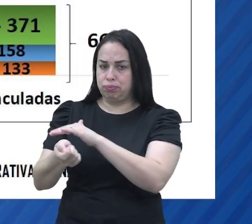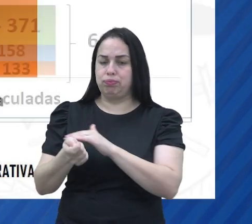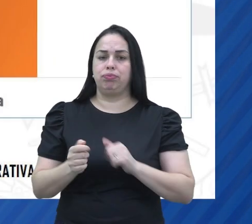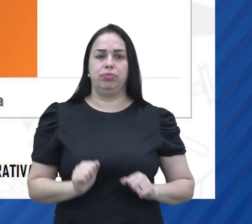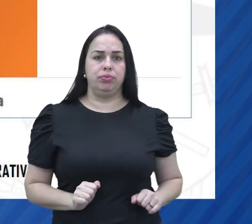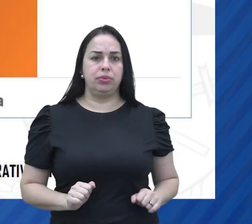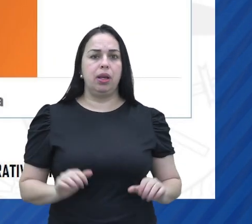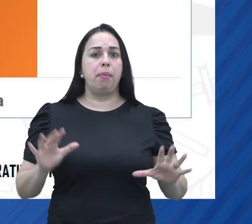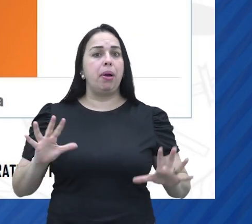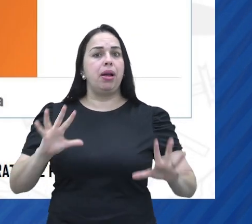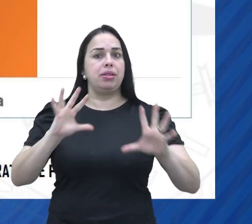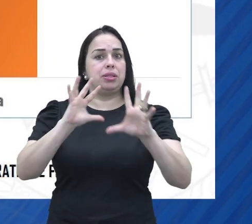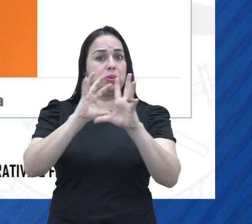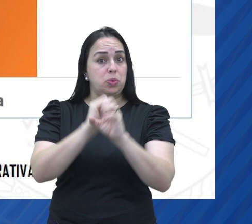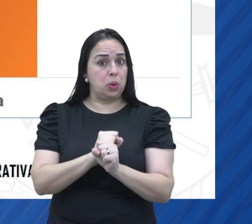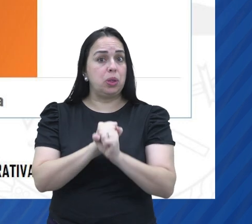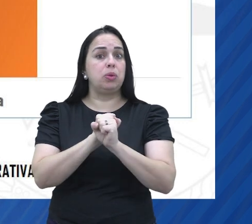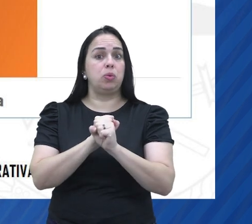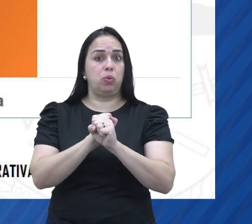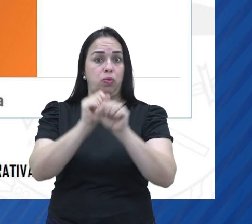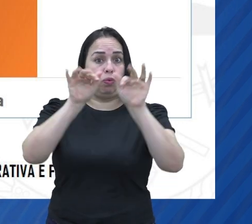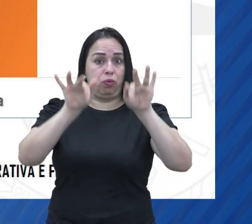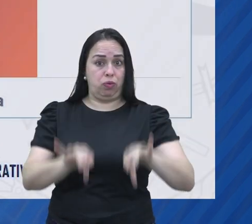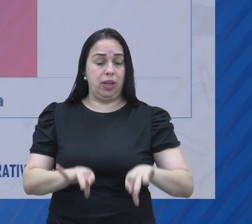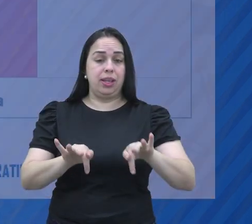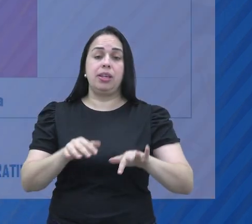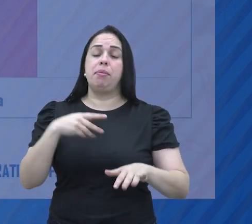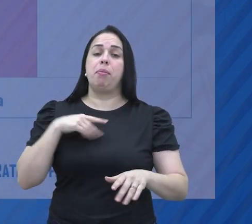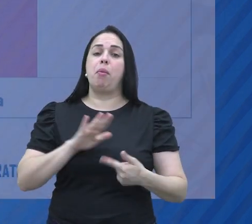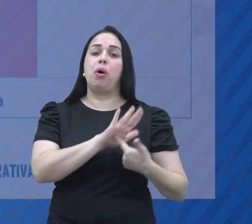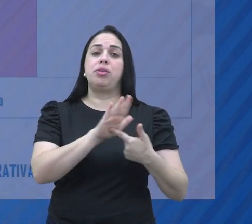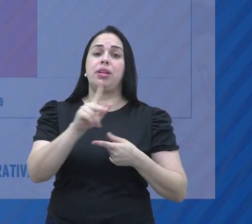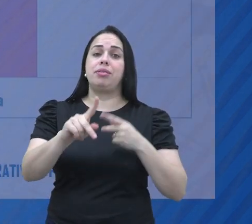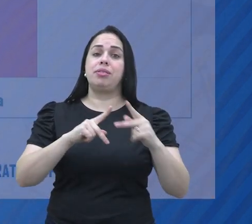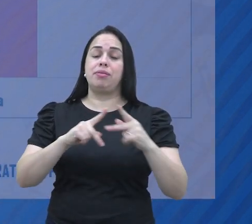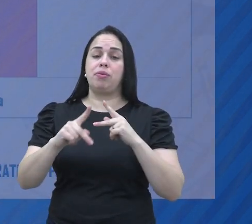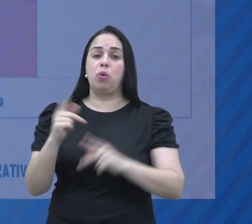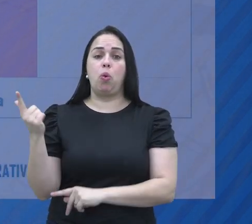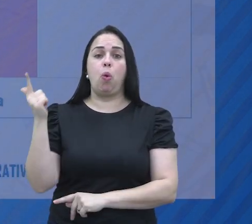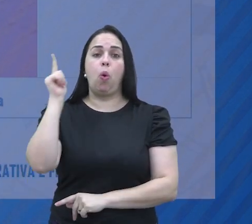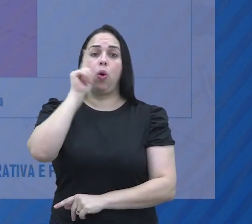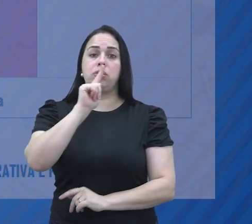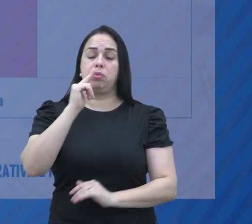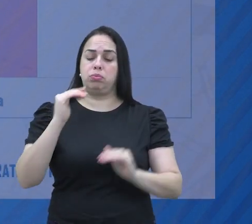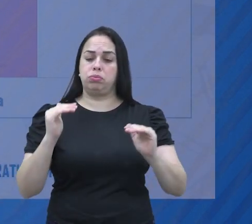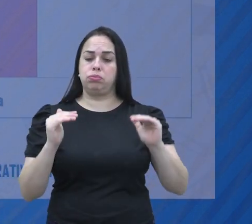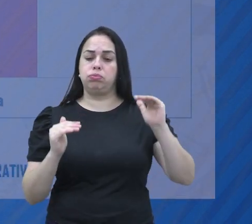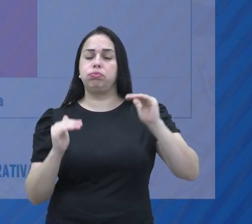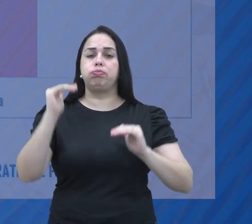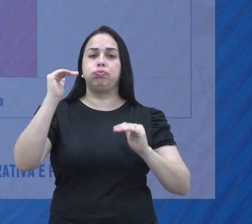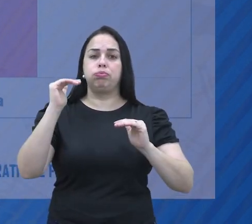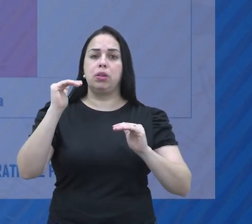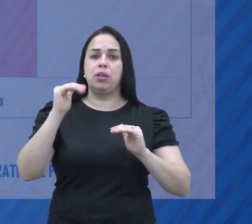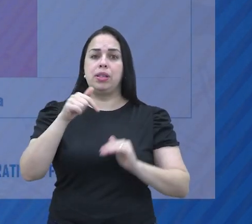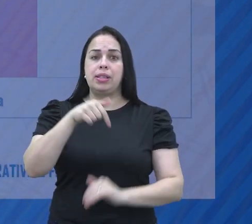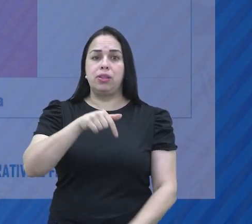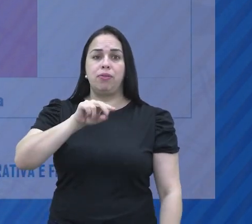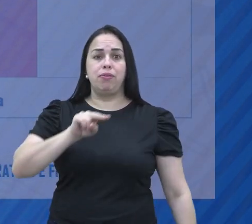investimentos. No saldo final, os dados apresentaram que São José dos Campos teve um superávit